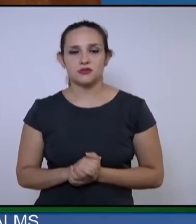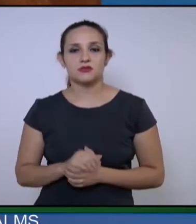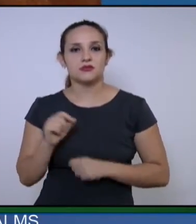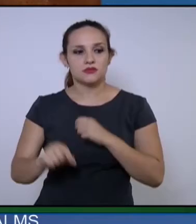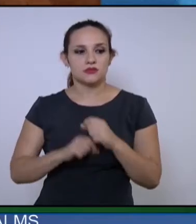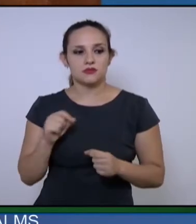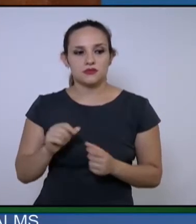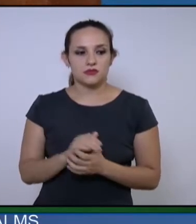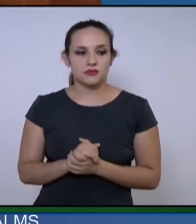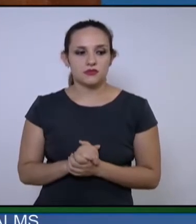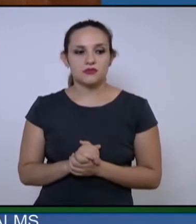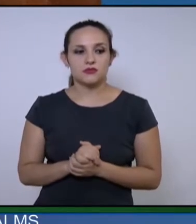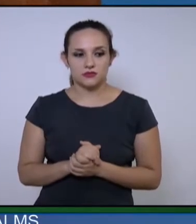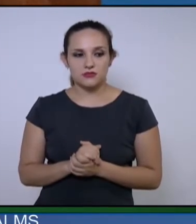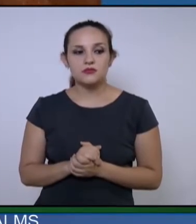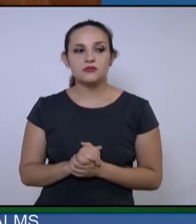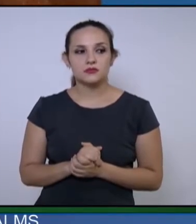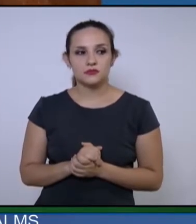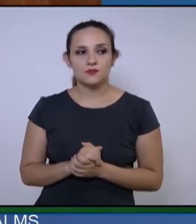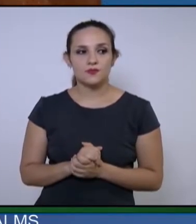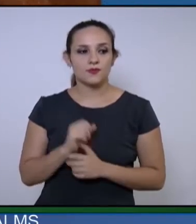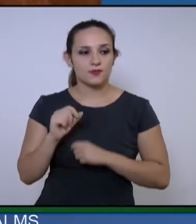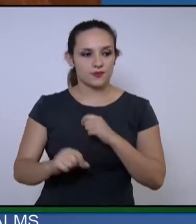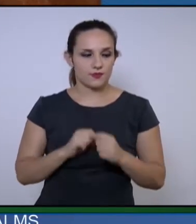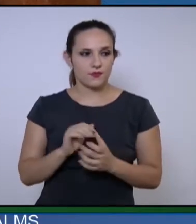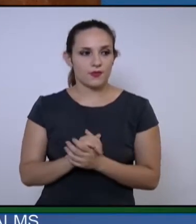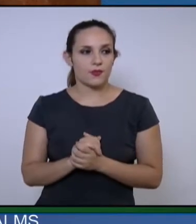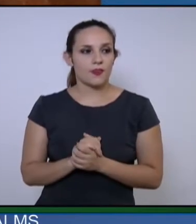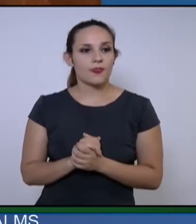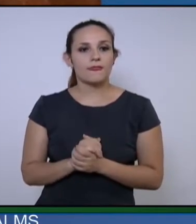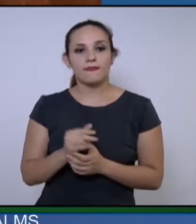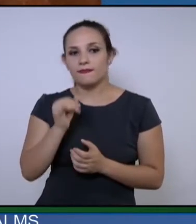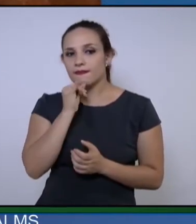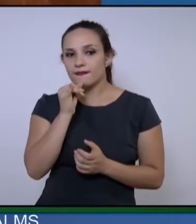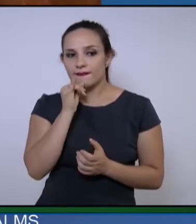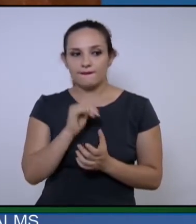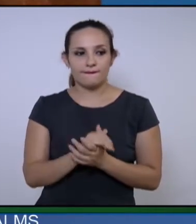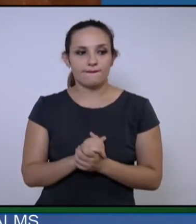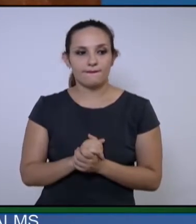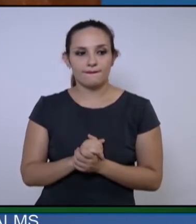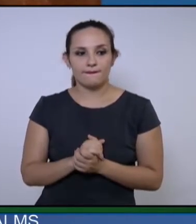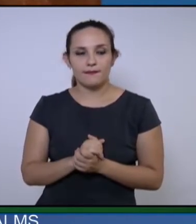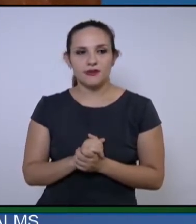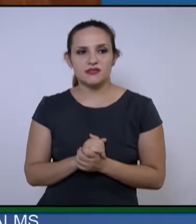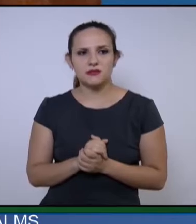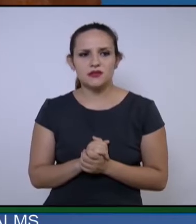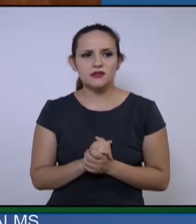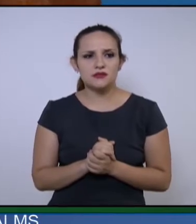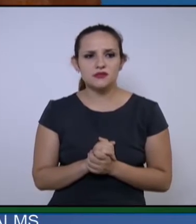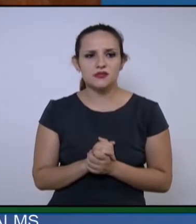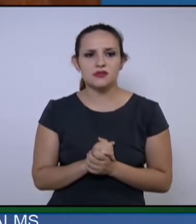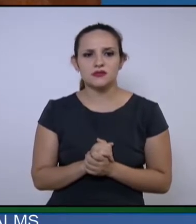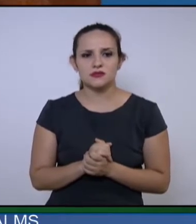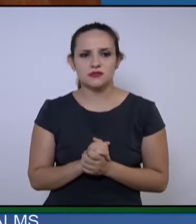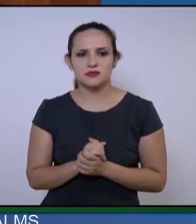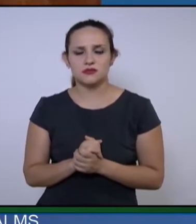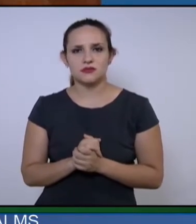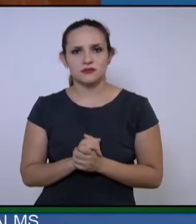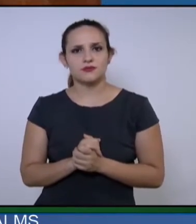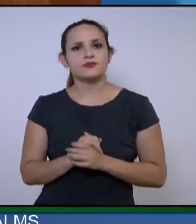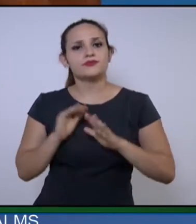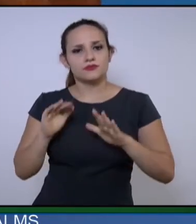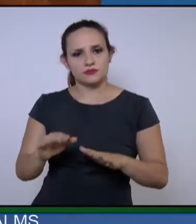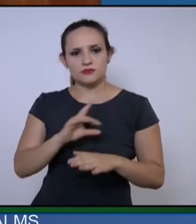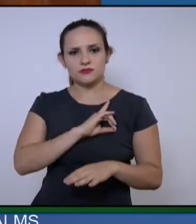é uma questão moral. É mais do que chegada a hora, deputada Mara Caseiro, de que os